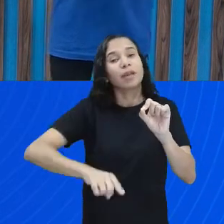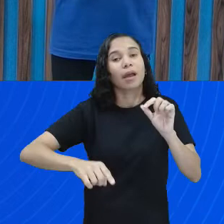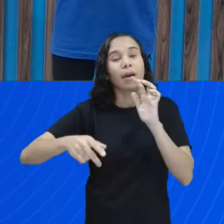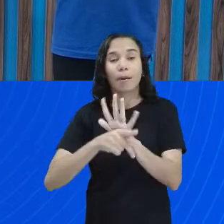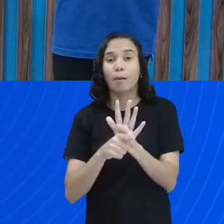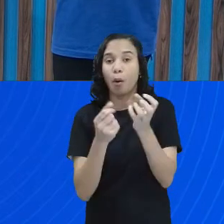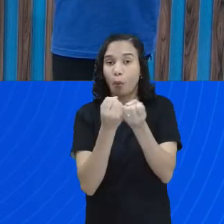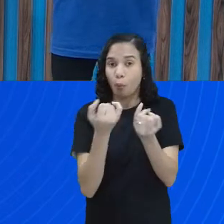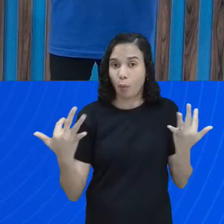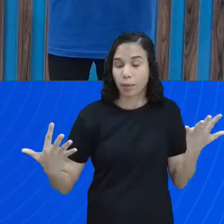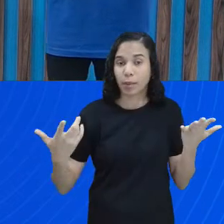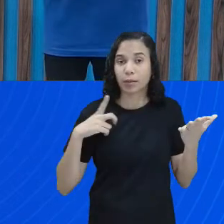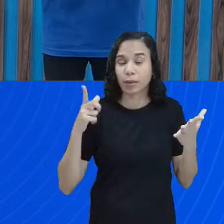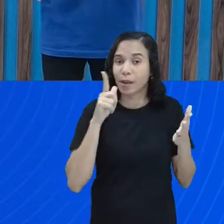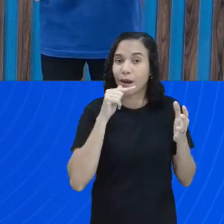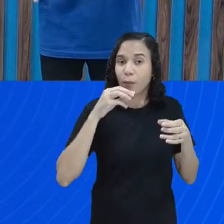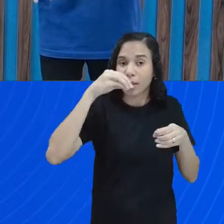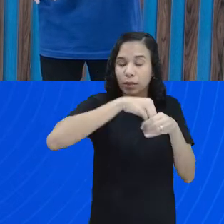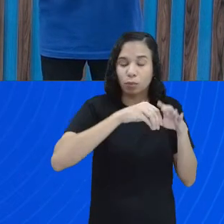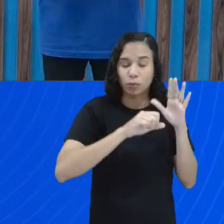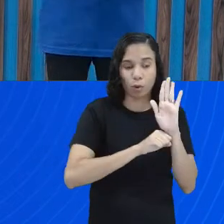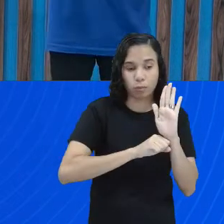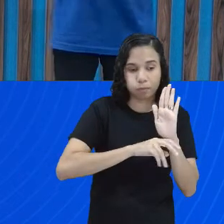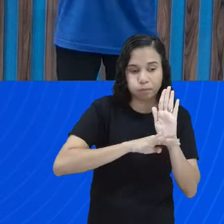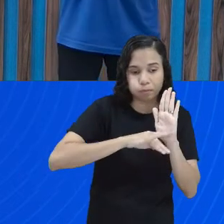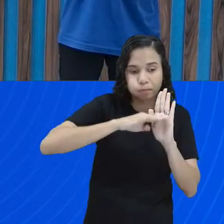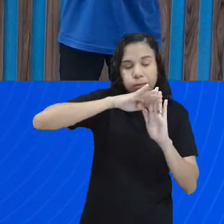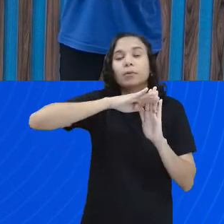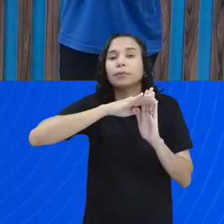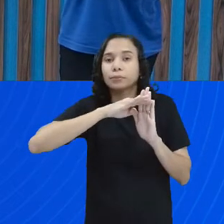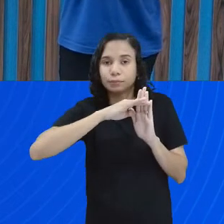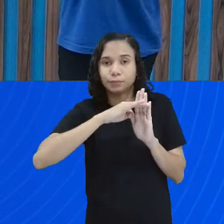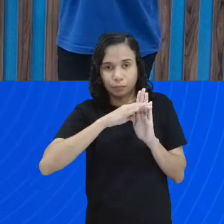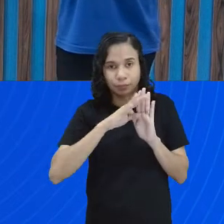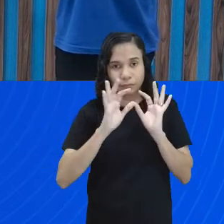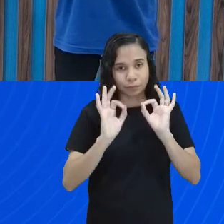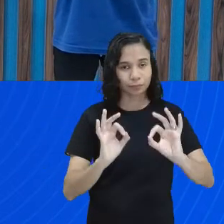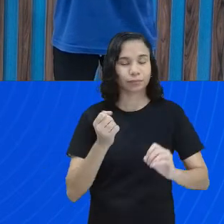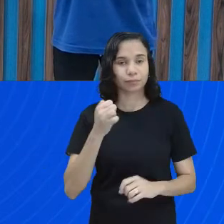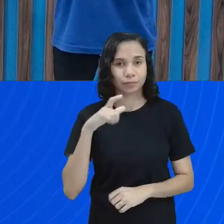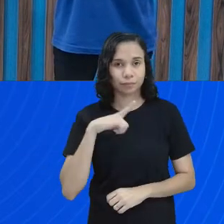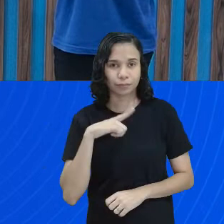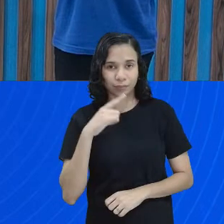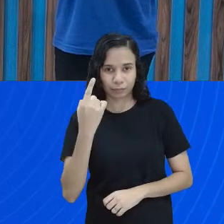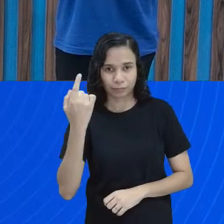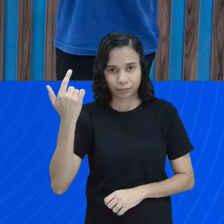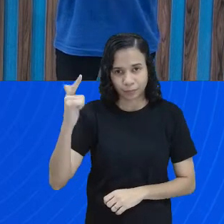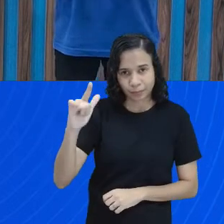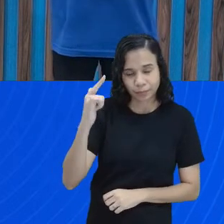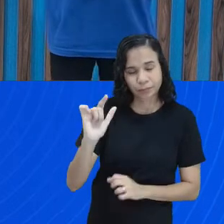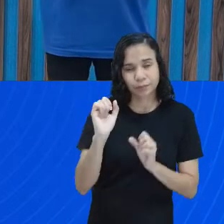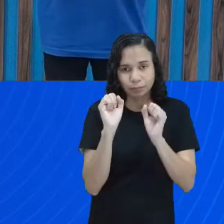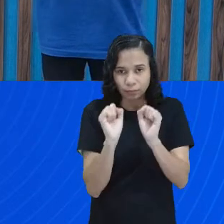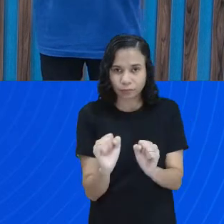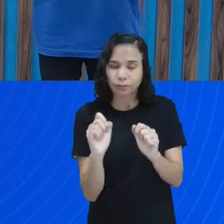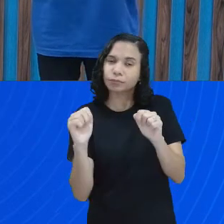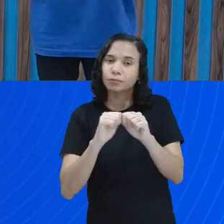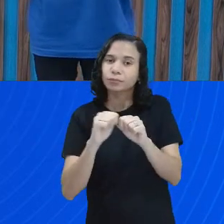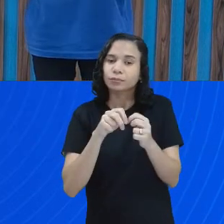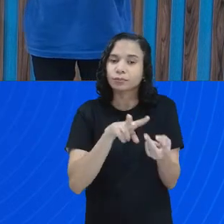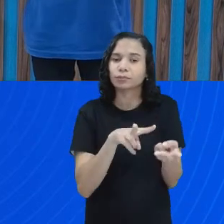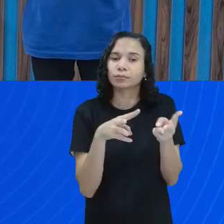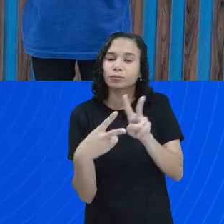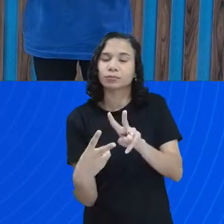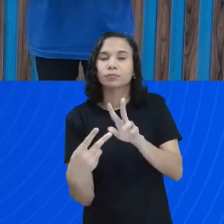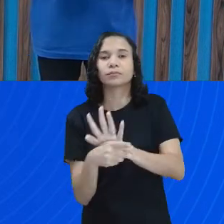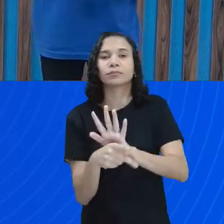que a quantidade de água que tem lá, aquela do cubinhozinho específico. Se eu tenho 1 litro, eu posso fazer a conversão